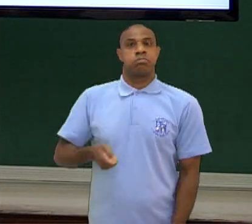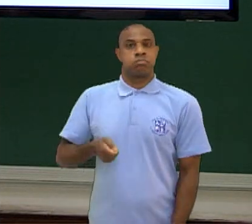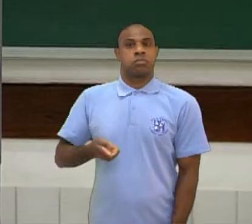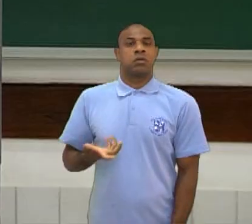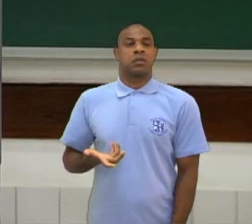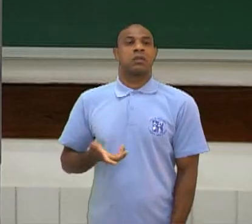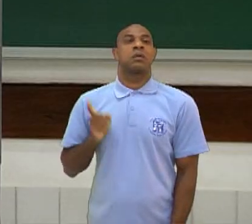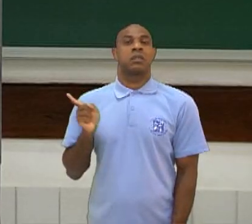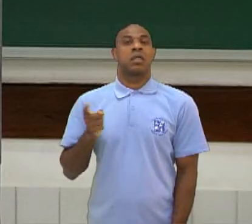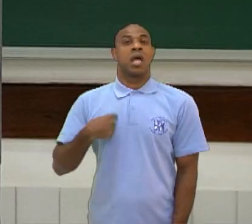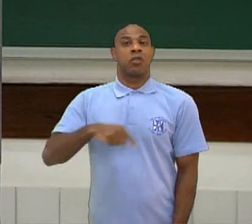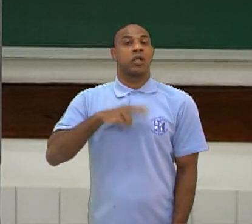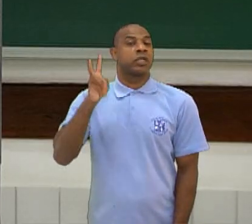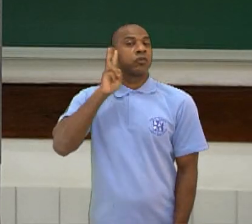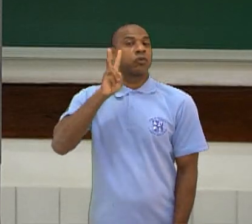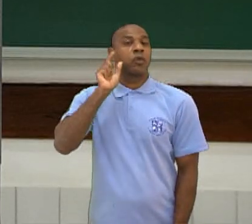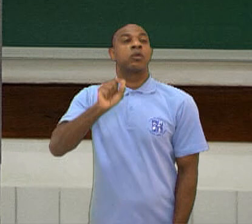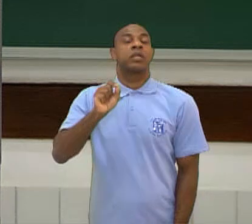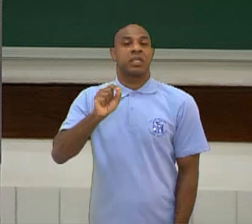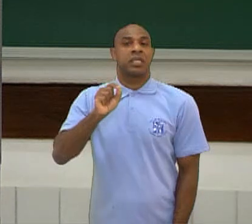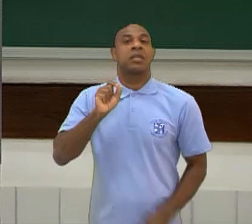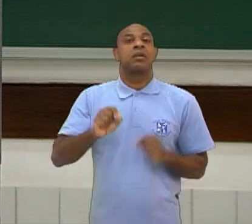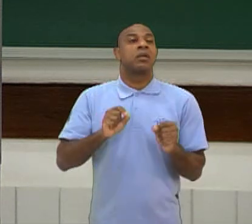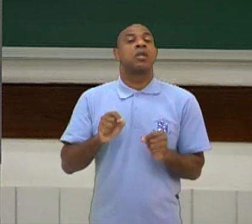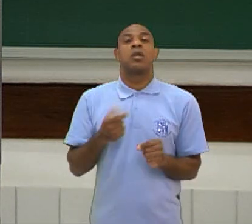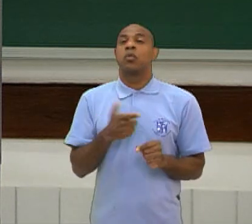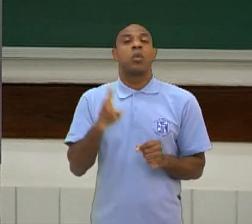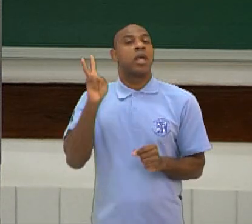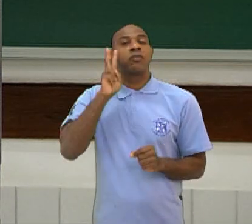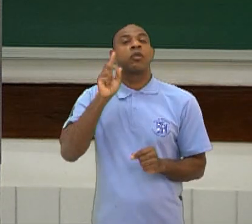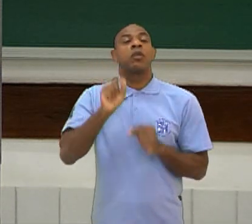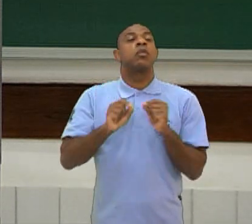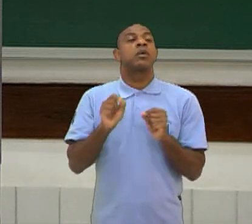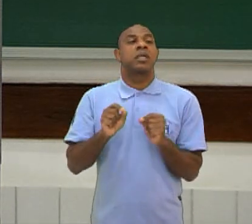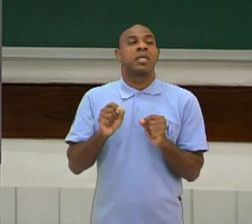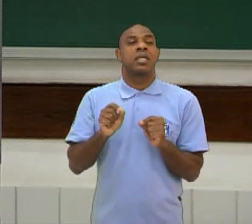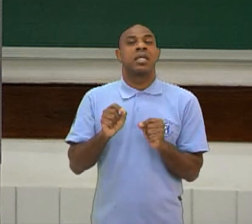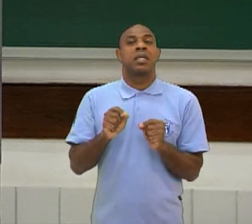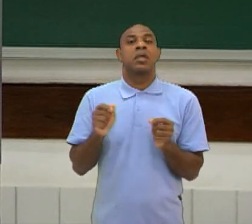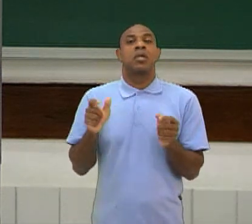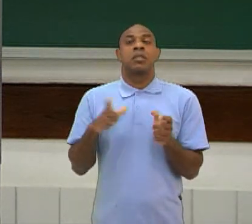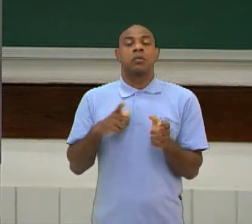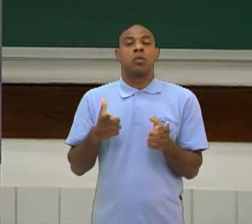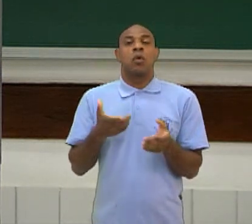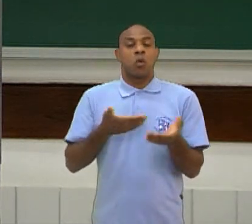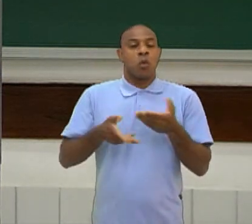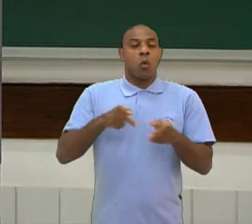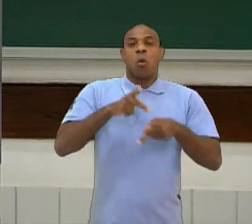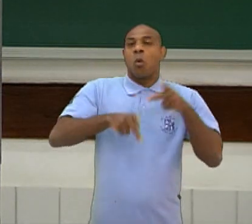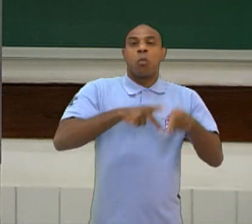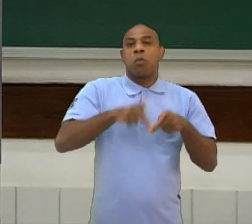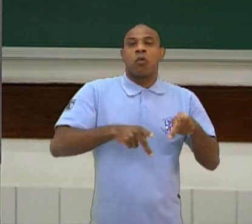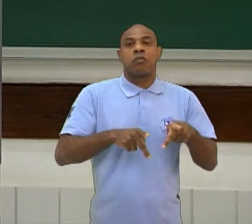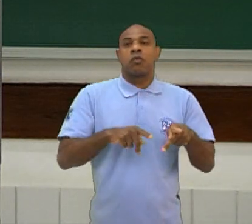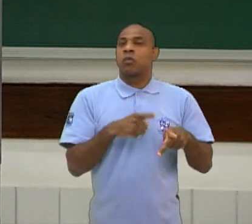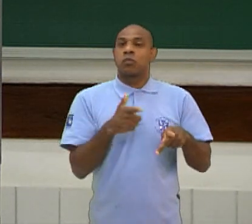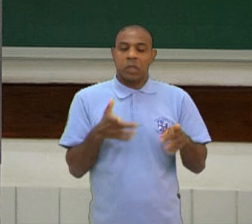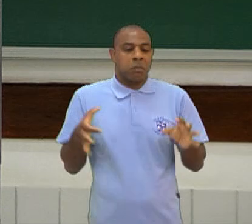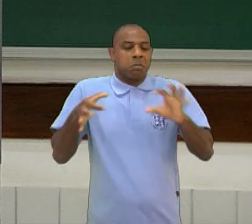Então, a nossa história republicana, ela não é uma história republicana da participação do povo. A República começa